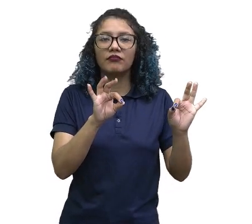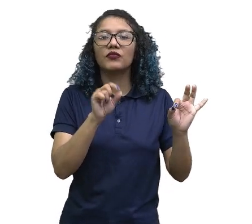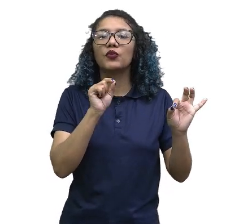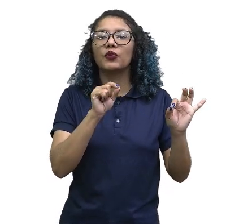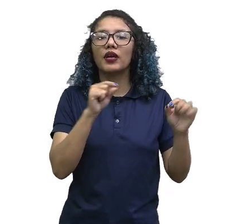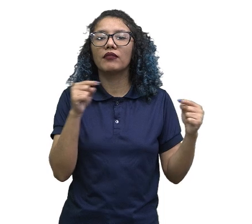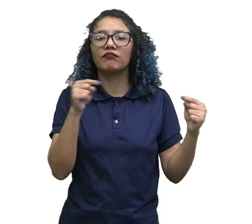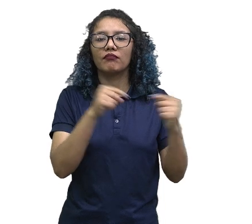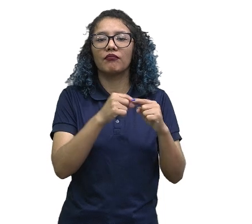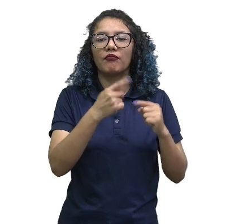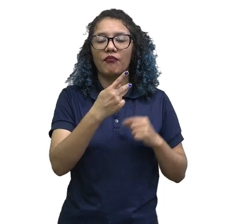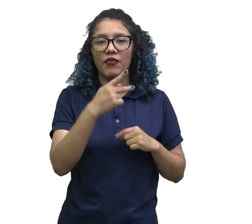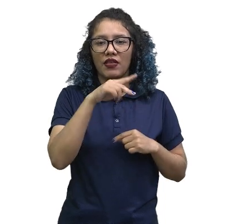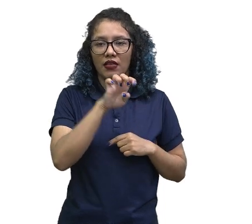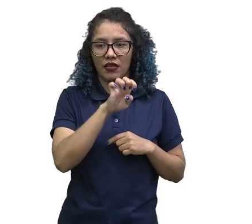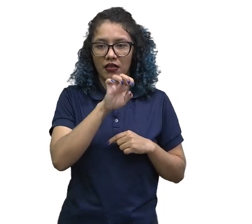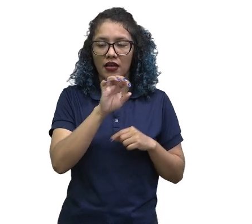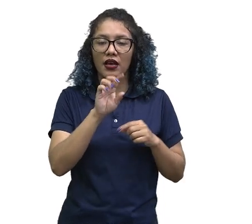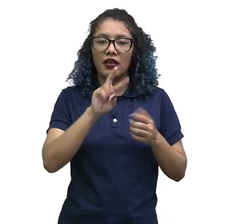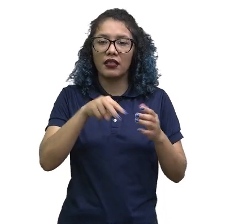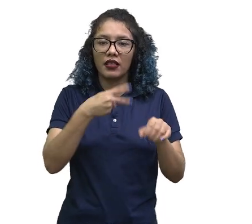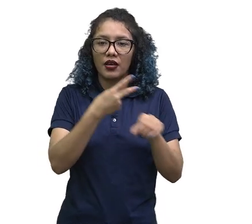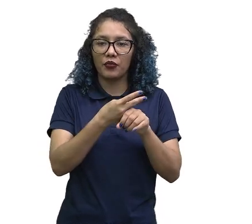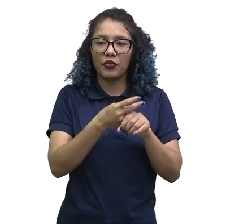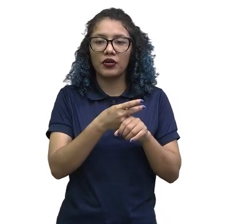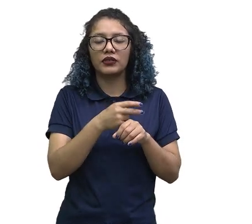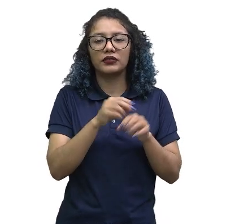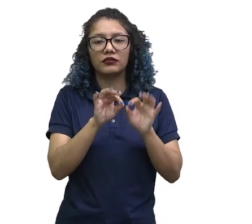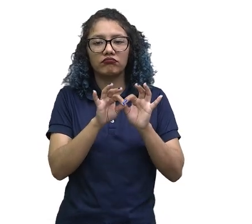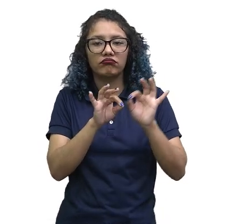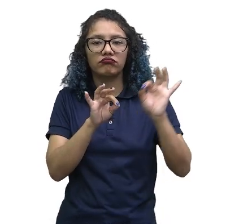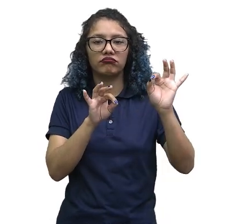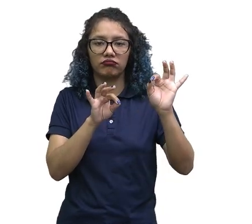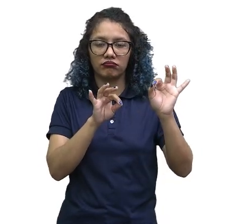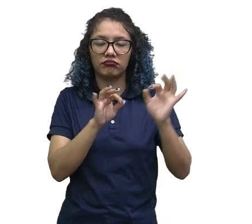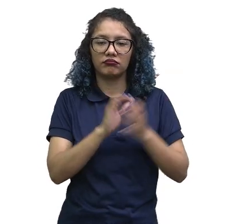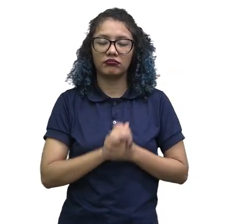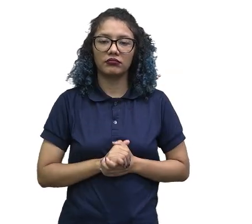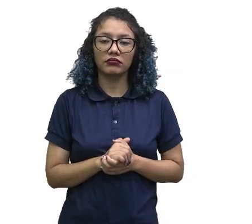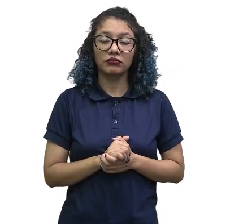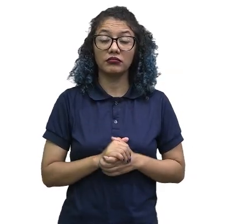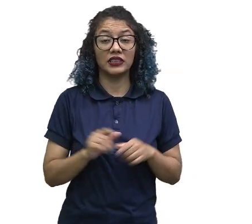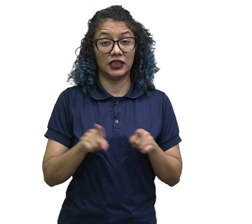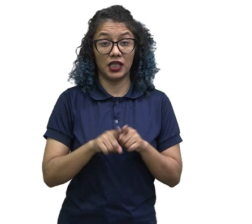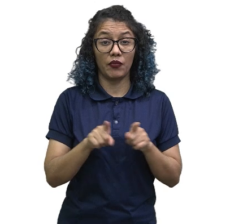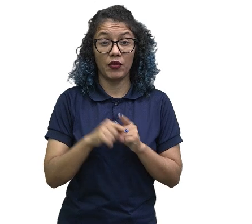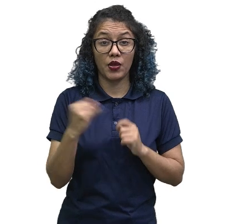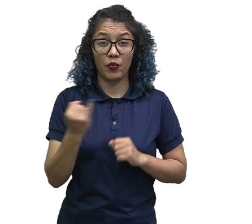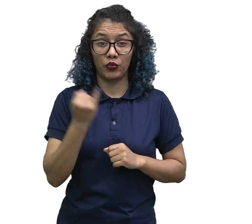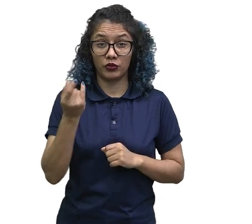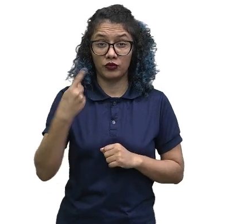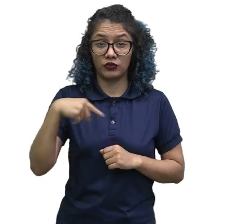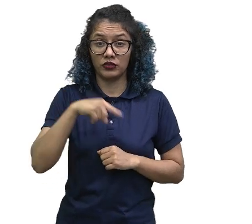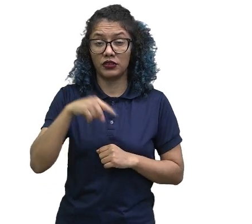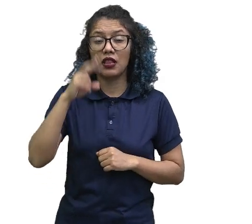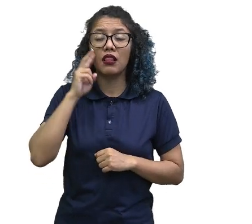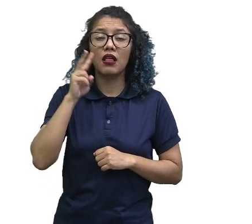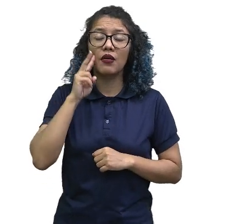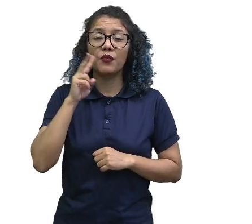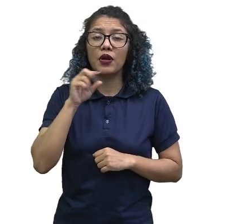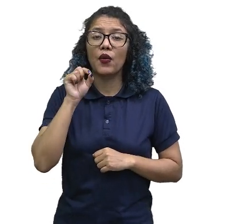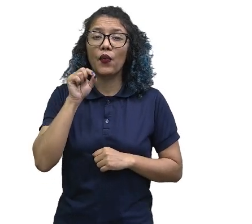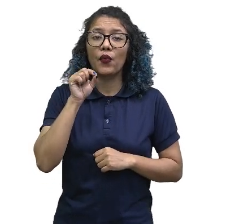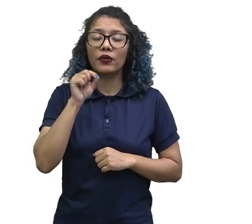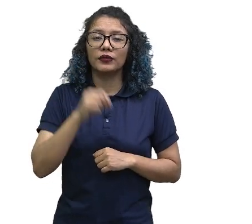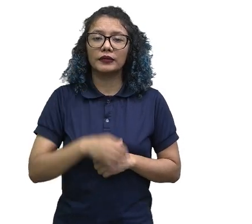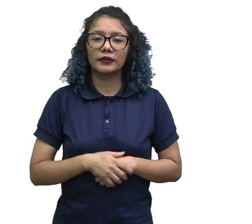em sequência, nós temos os pontos ali de ebulição. Mas é importante você lembrar que nesse gráfico